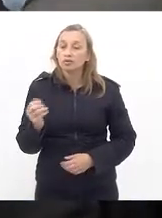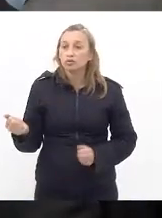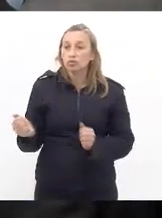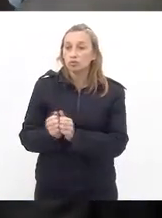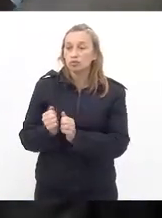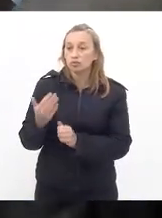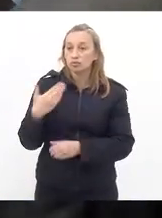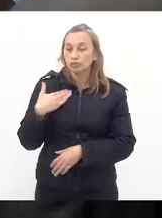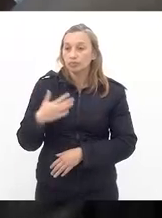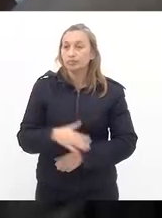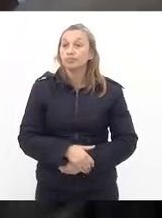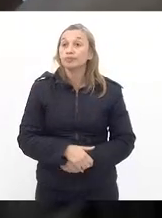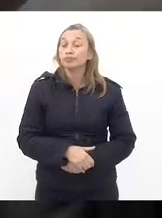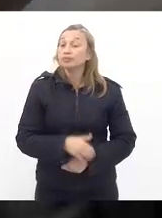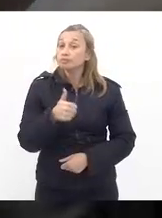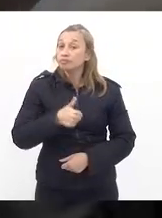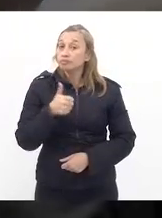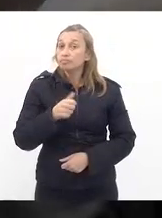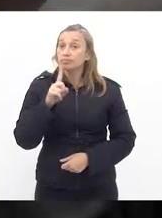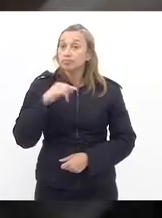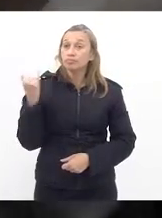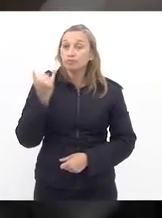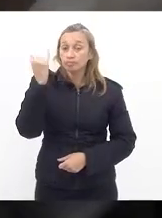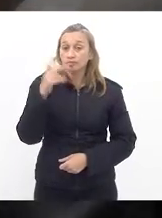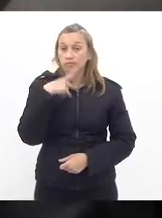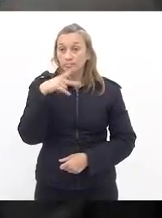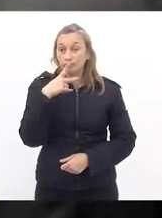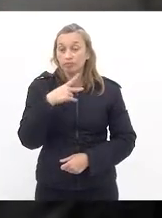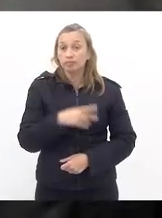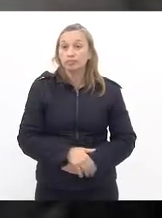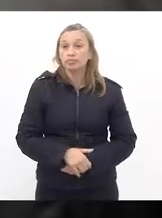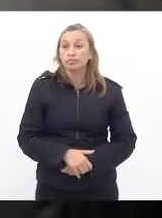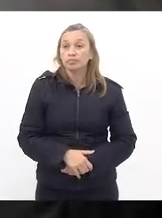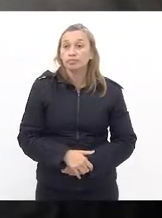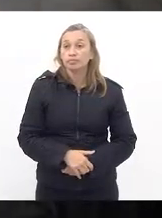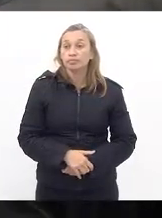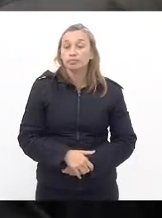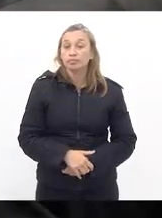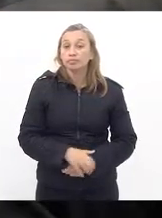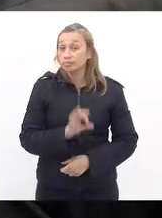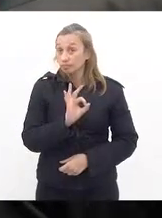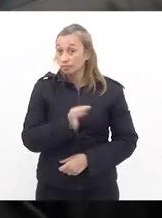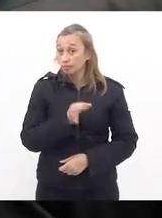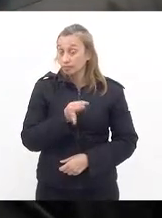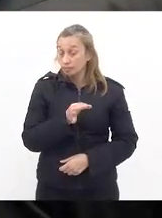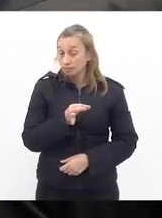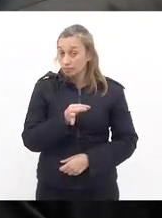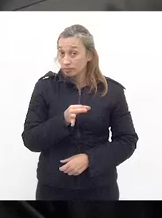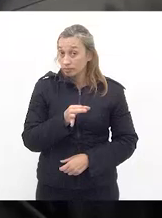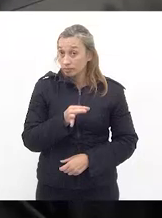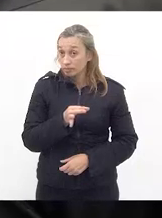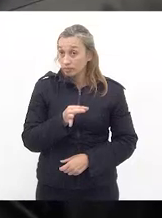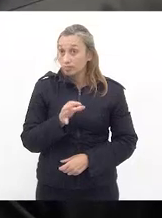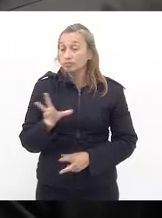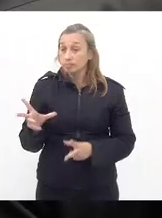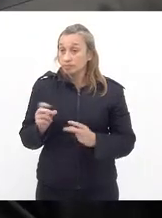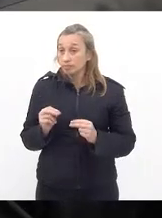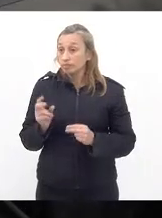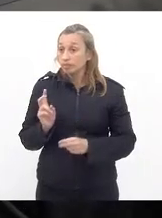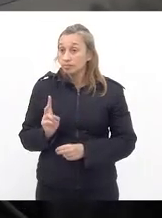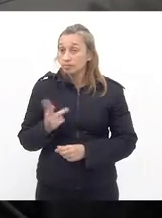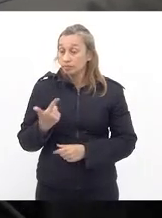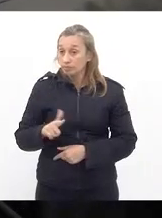lado a primeira coisa que é importante dizer ela é tão óbvia mas ainda assim merece ser